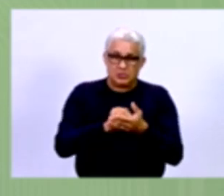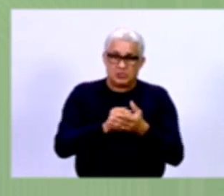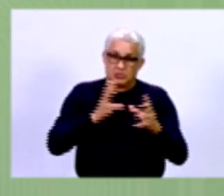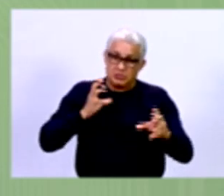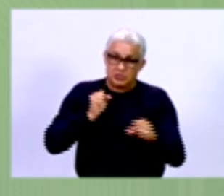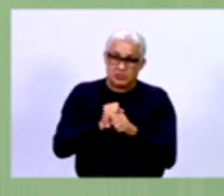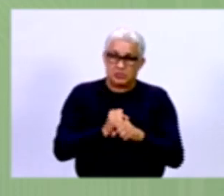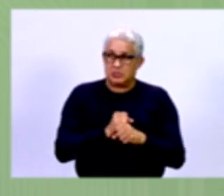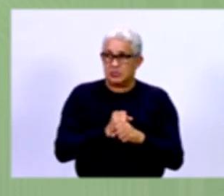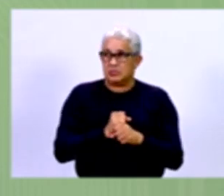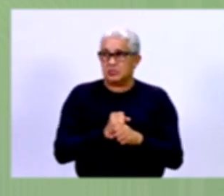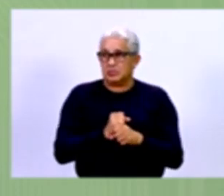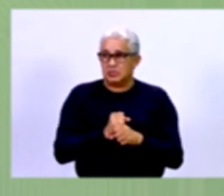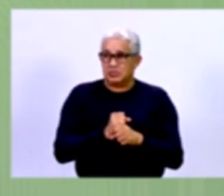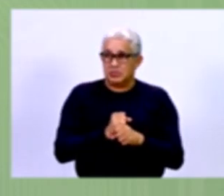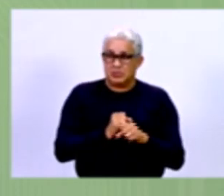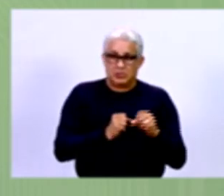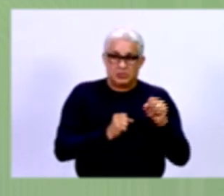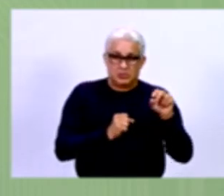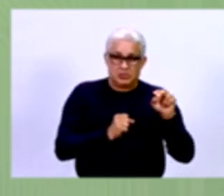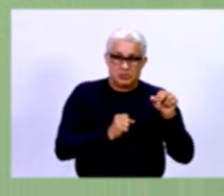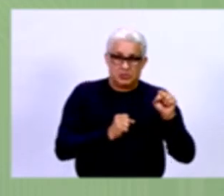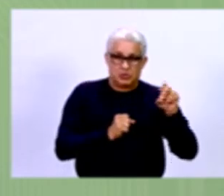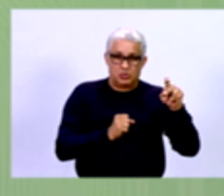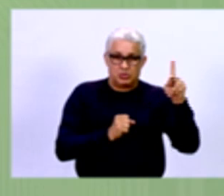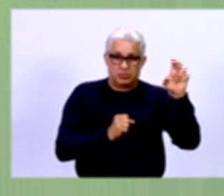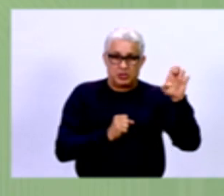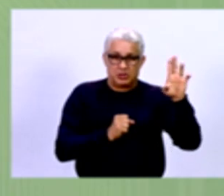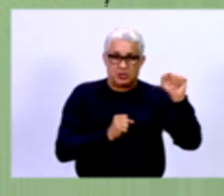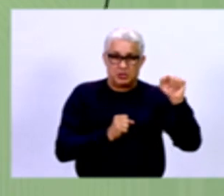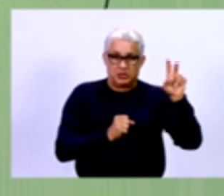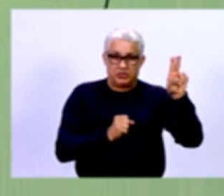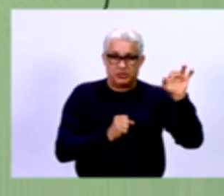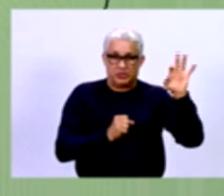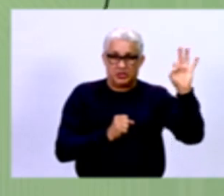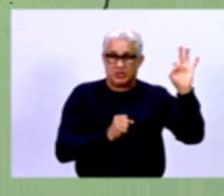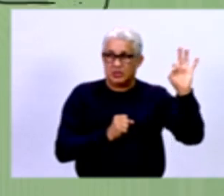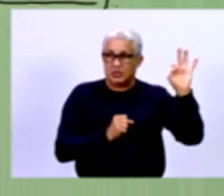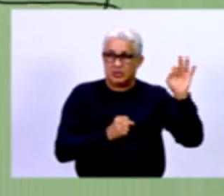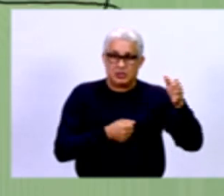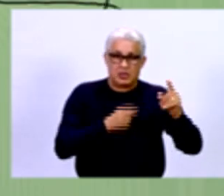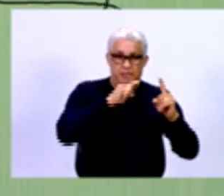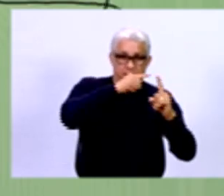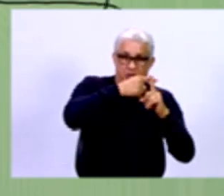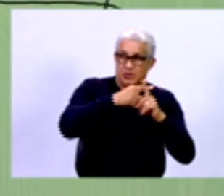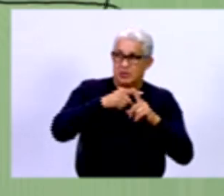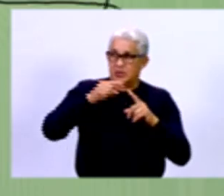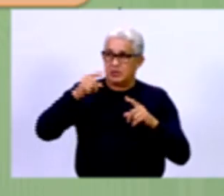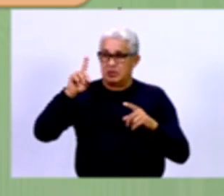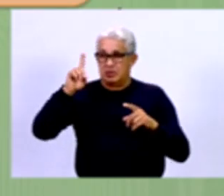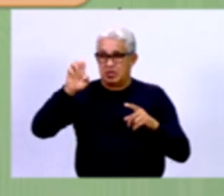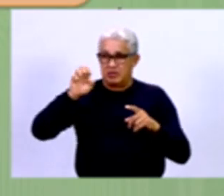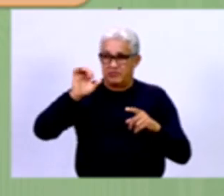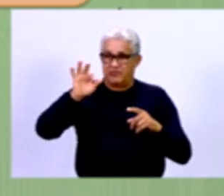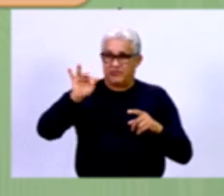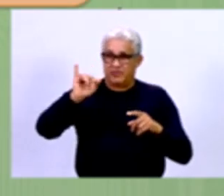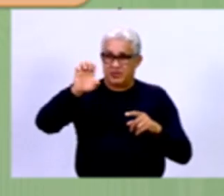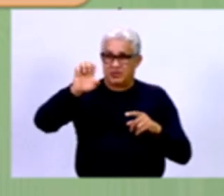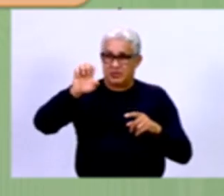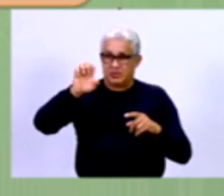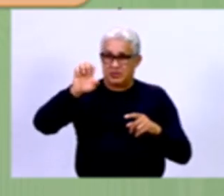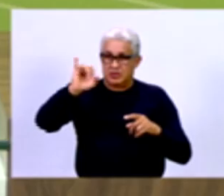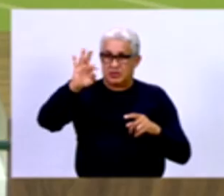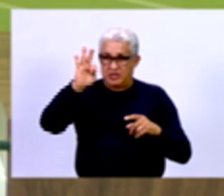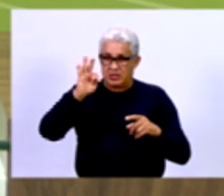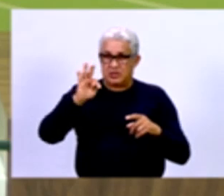somente 2, ou um superávit ou déficit. O superávit significa o resultado positivo e o déficit o resultado negativo. Positivo quando a gente entende que está vindo